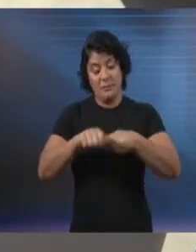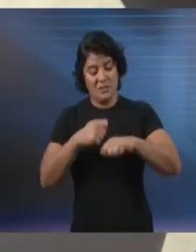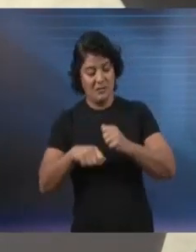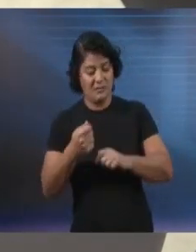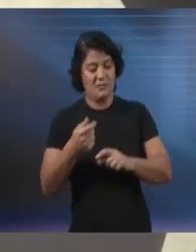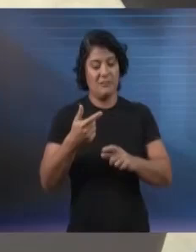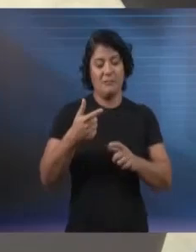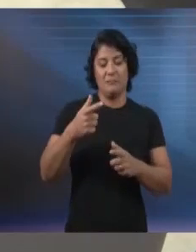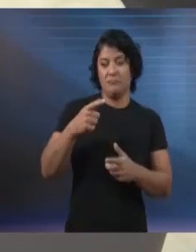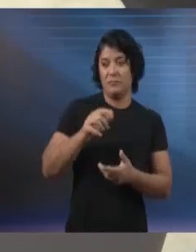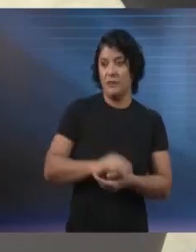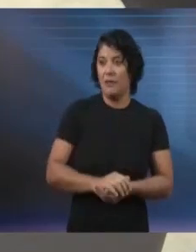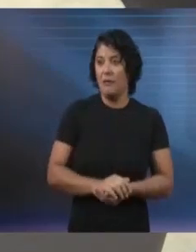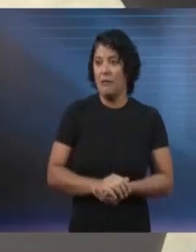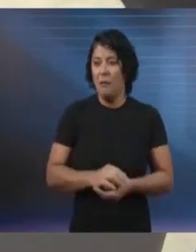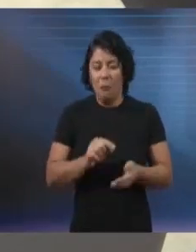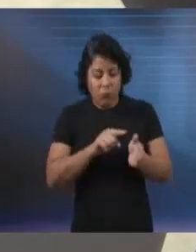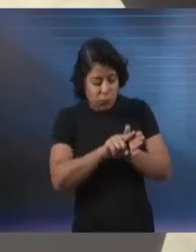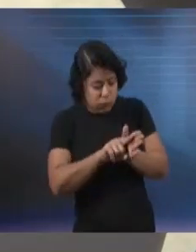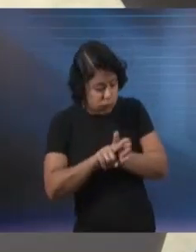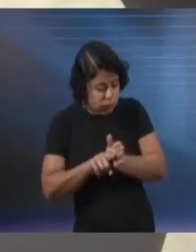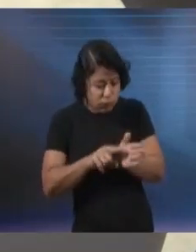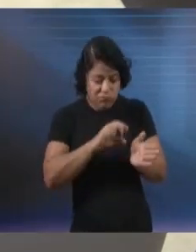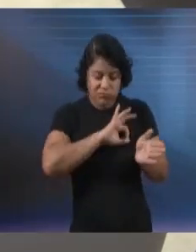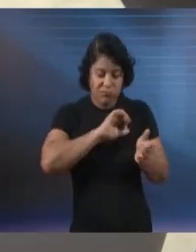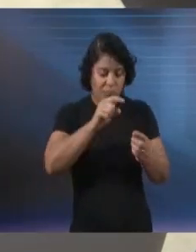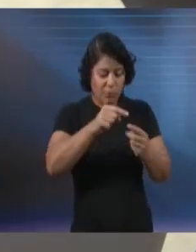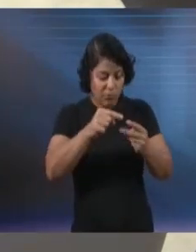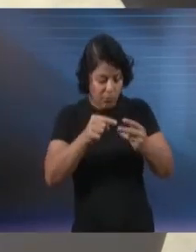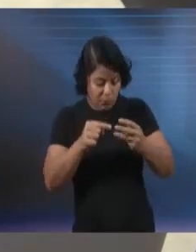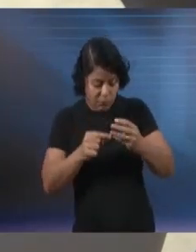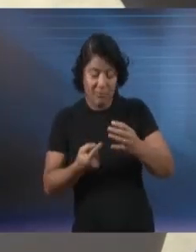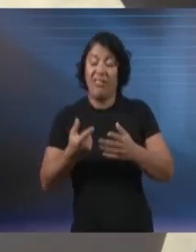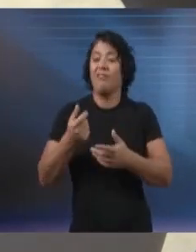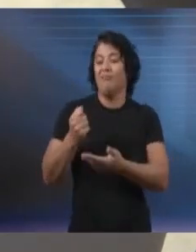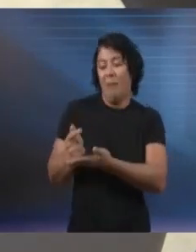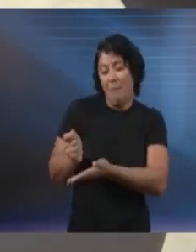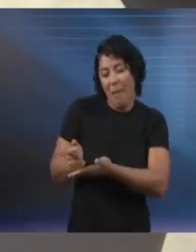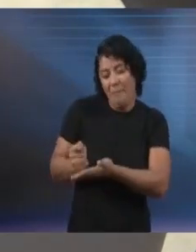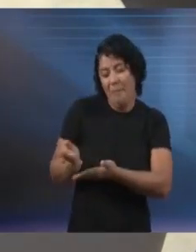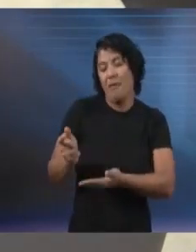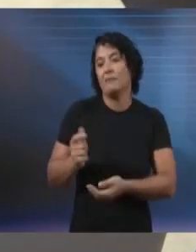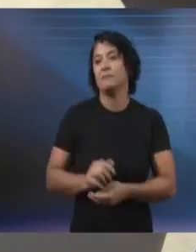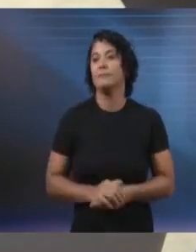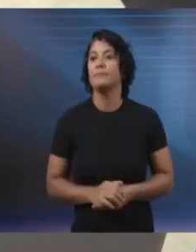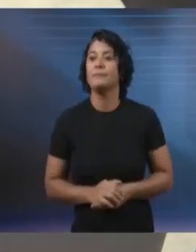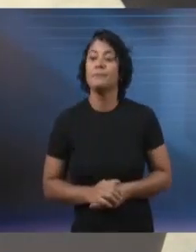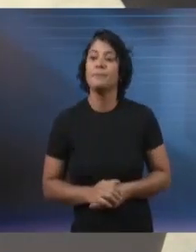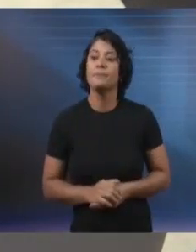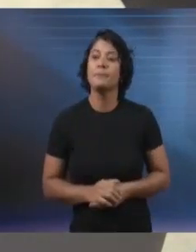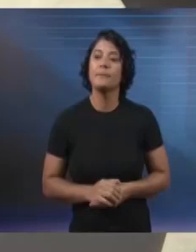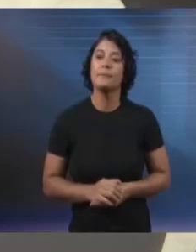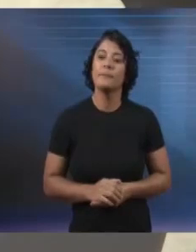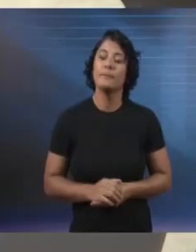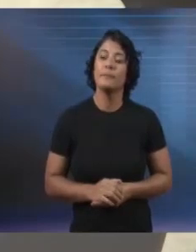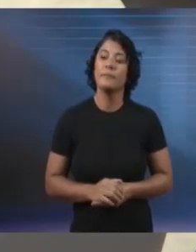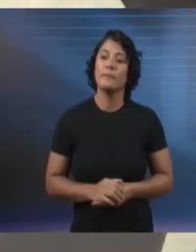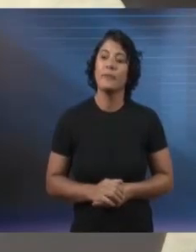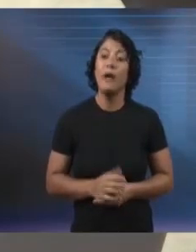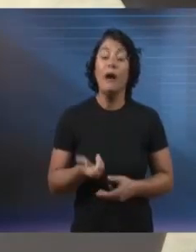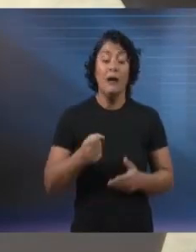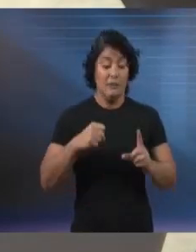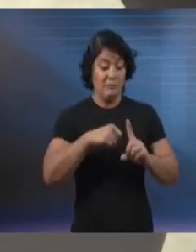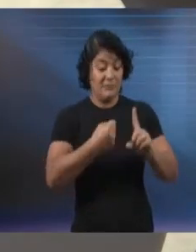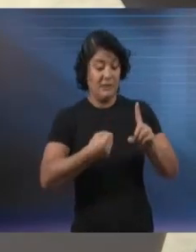com a apuração policial, enfim, uma série de despesas. Por tudo isso, os acidentes de moto precisam ser tratados